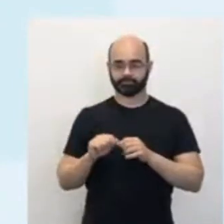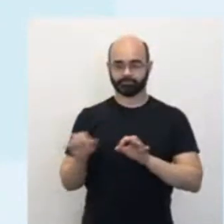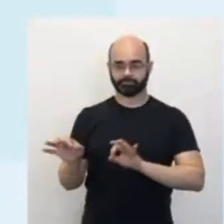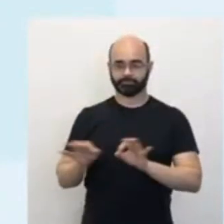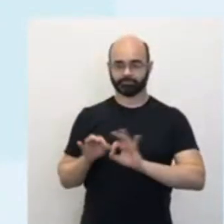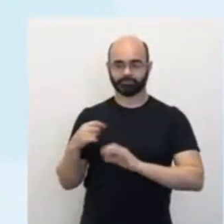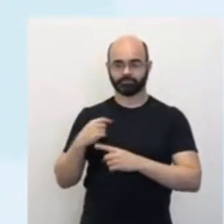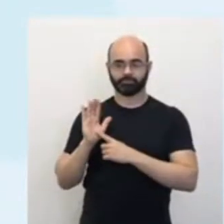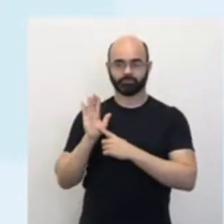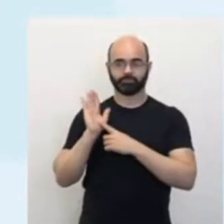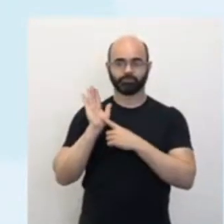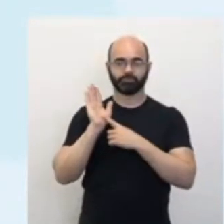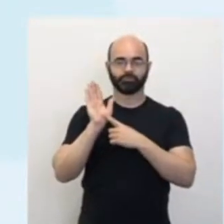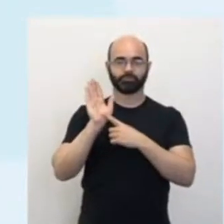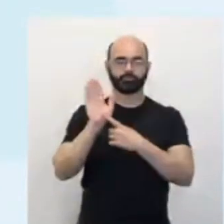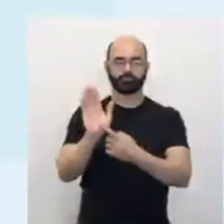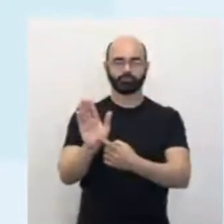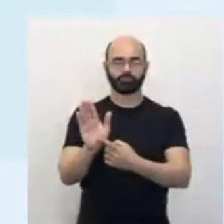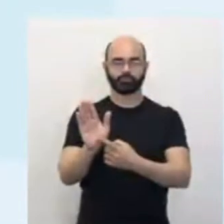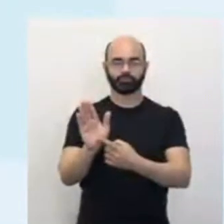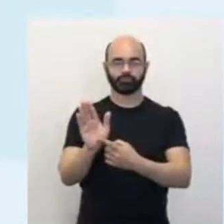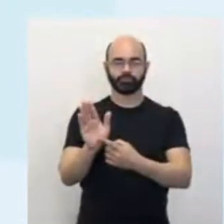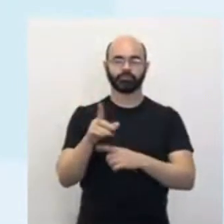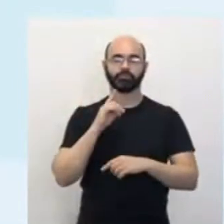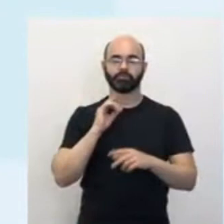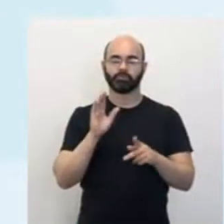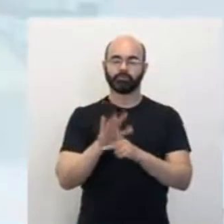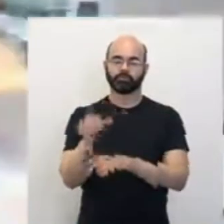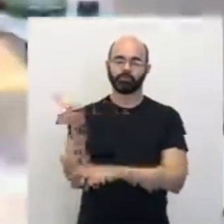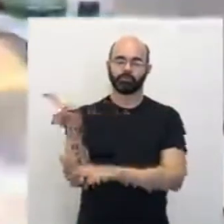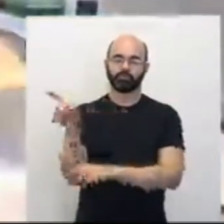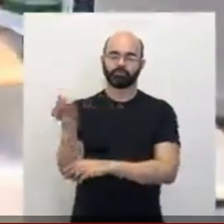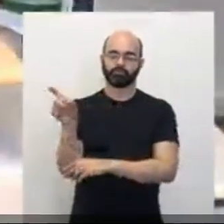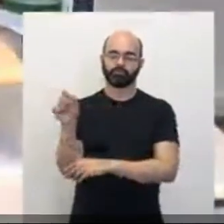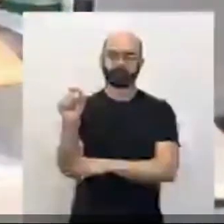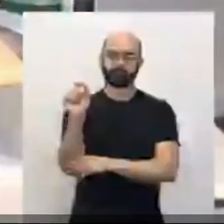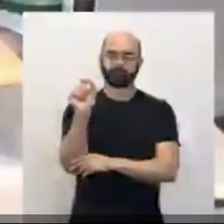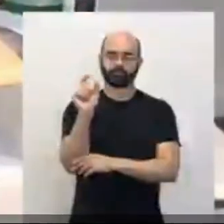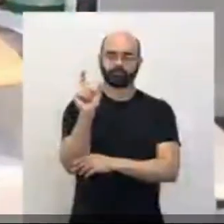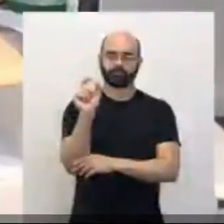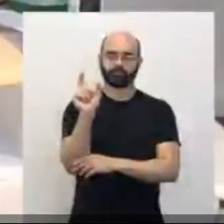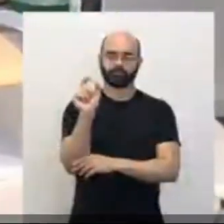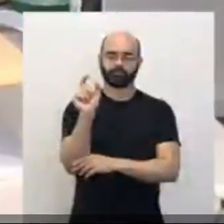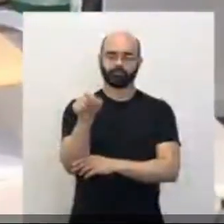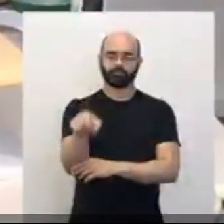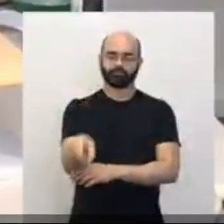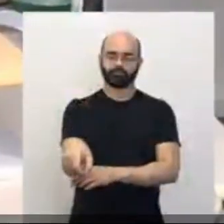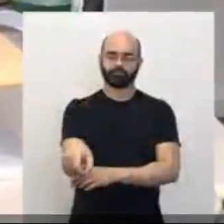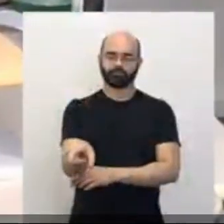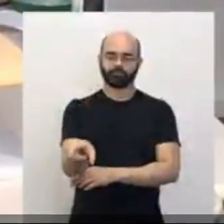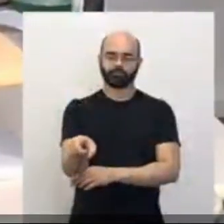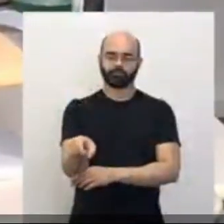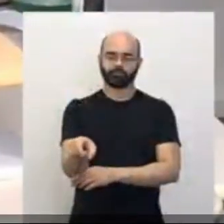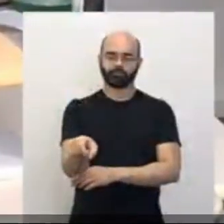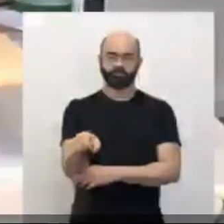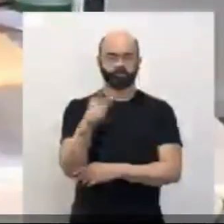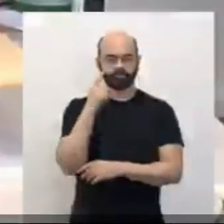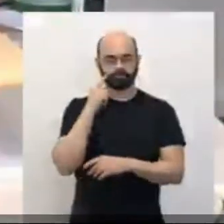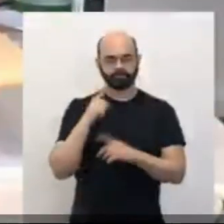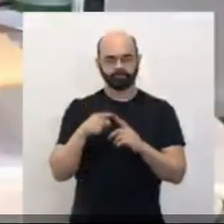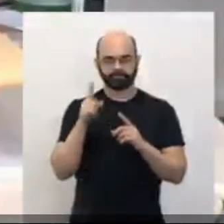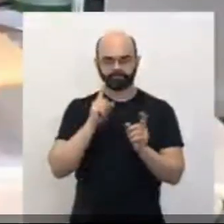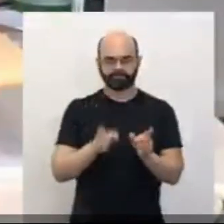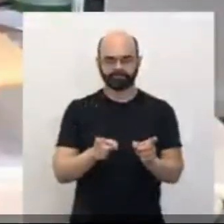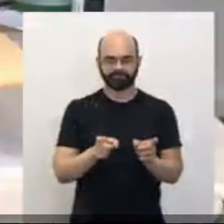vocês aqui, o que eu construí, ele é um modelo de pinça, né? Então ele tem aqui na ponta uma pinça, que eu vou até mostrar aqui para vocês,